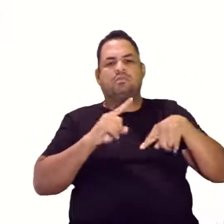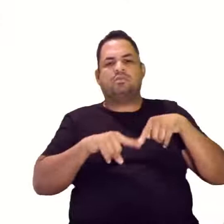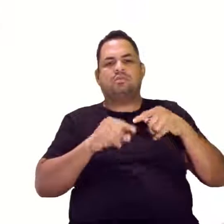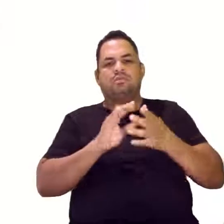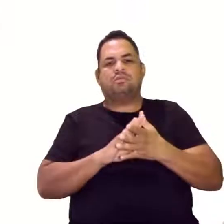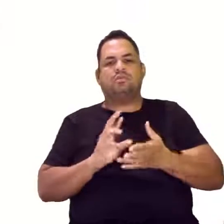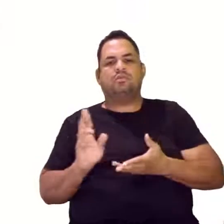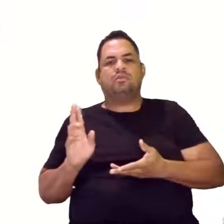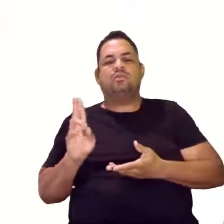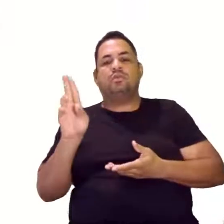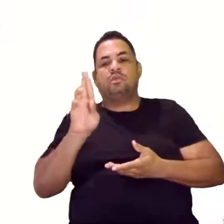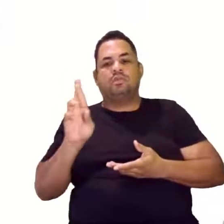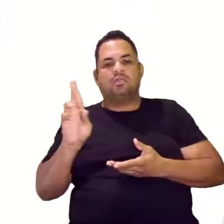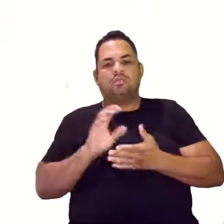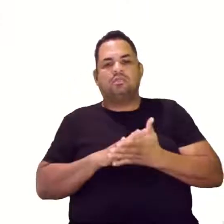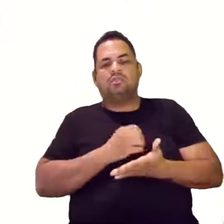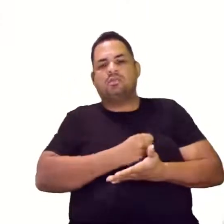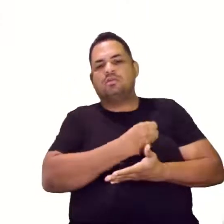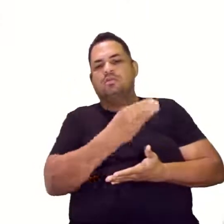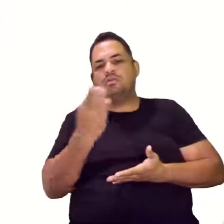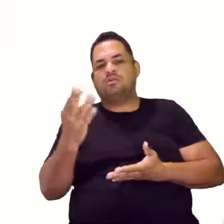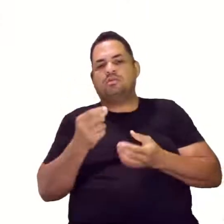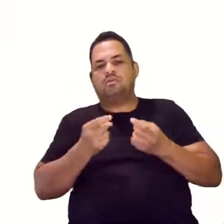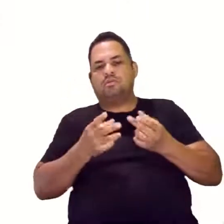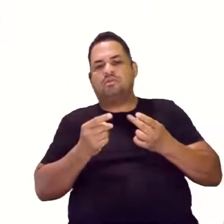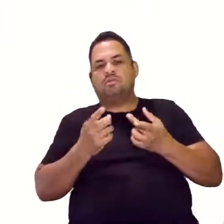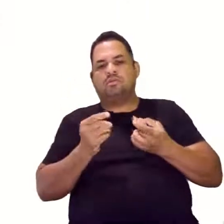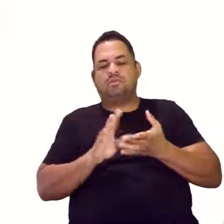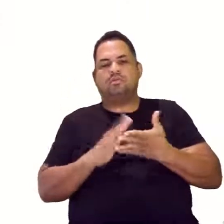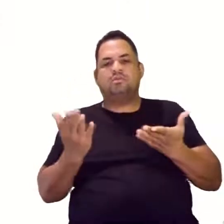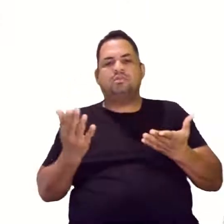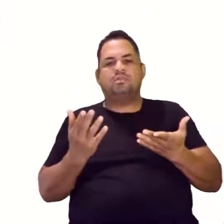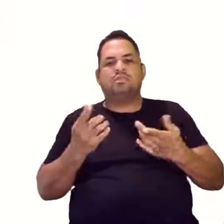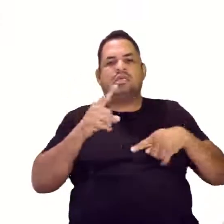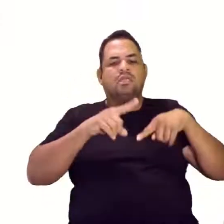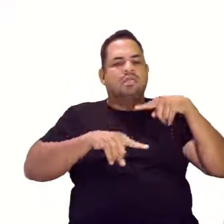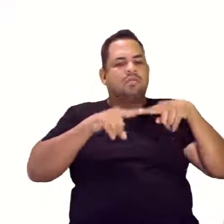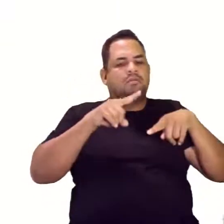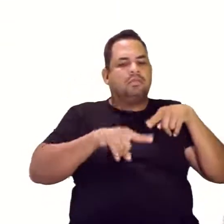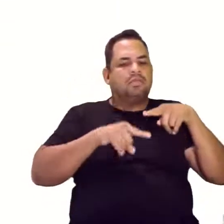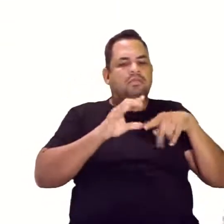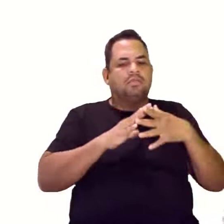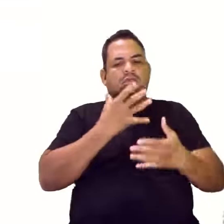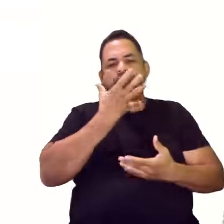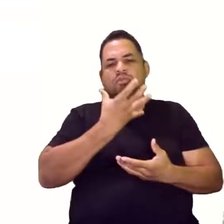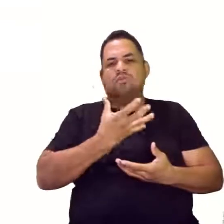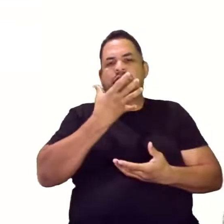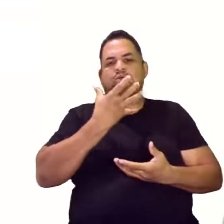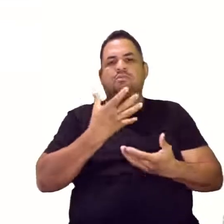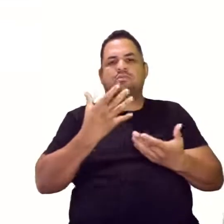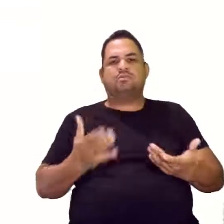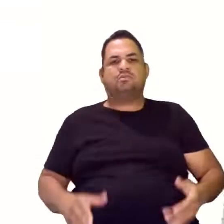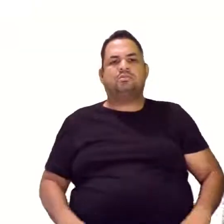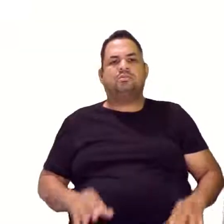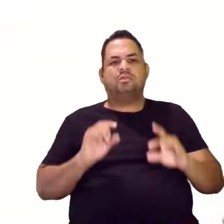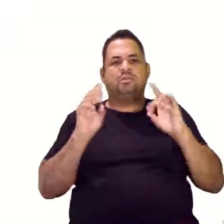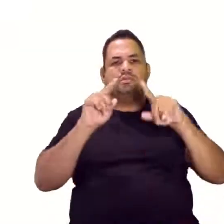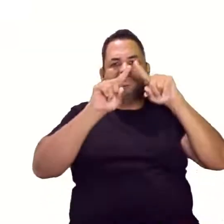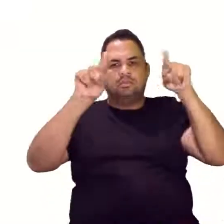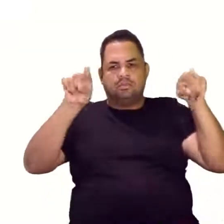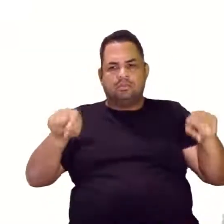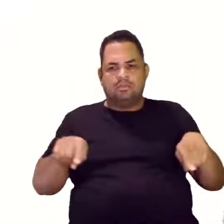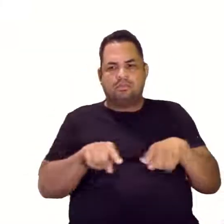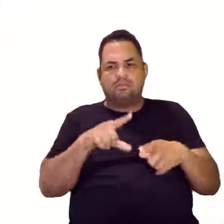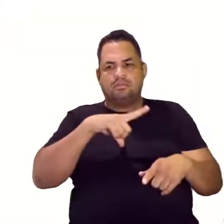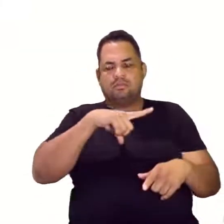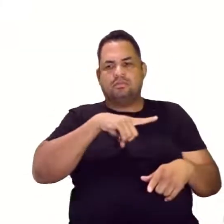real, além da quantidade vendidas para cada tipo de enfeite. Beleza? Beleza. Olha aí tá o quadro, né?